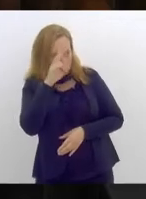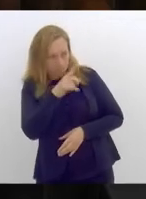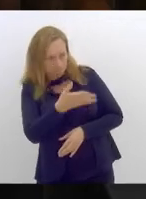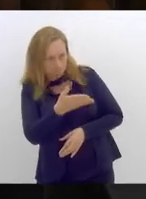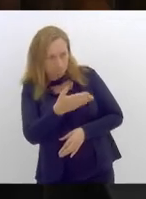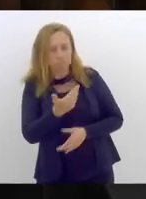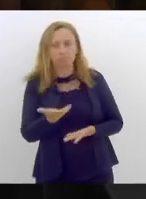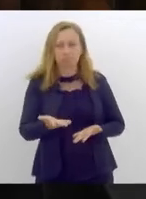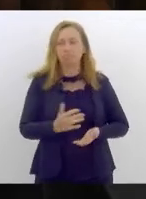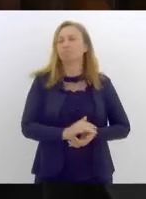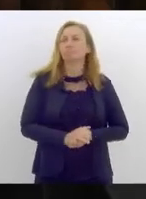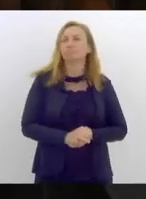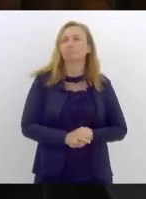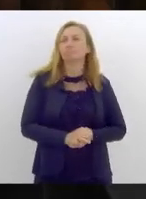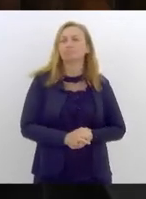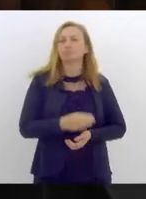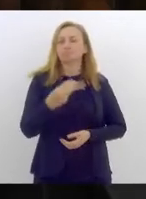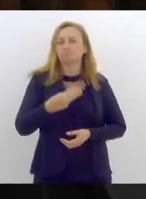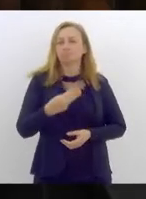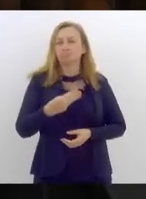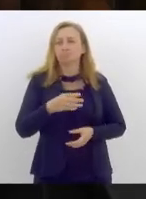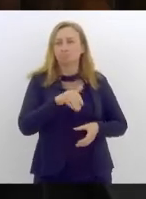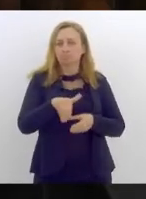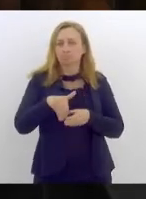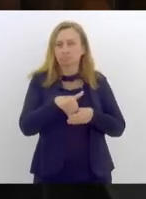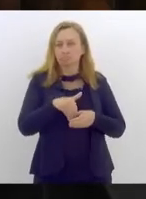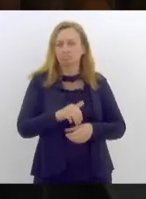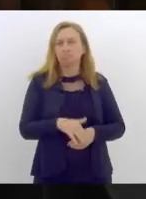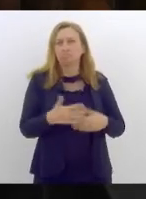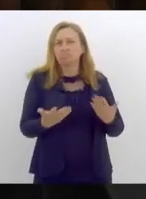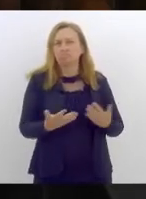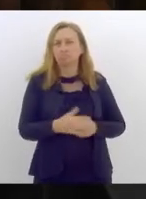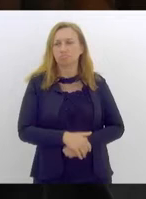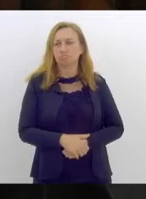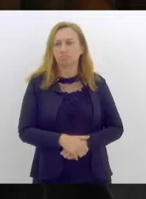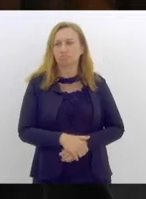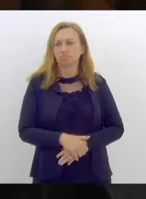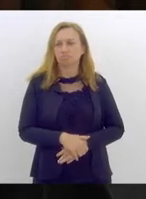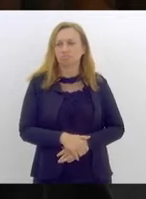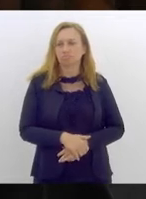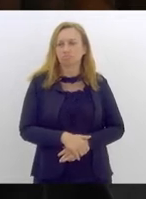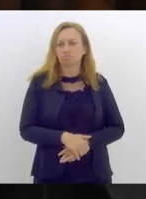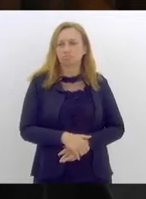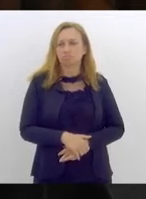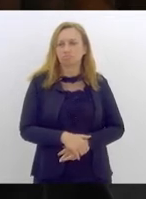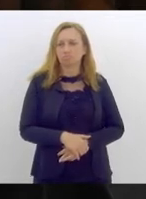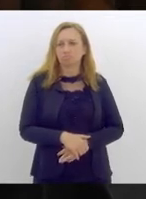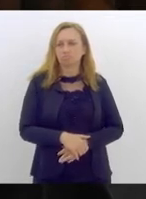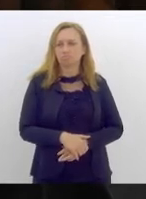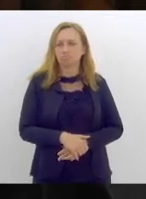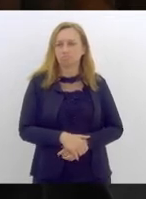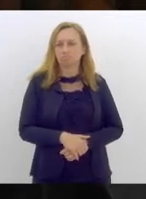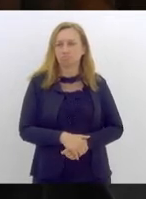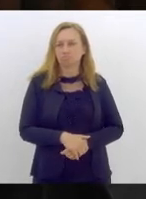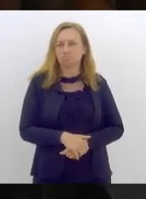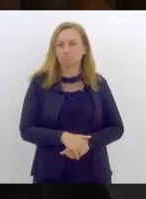já guinou para um terceiro turno olha isso entre